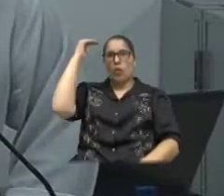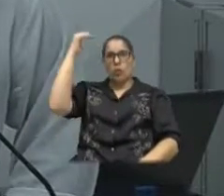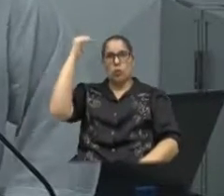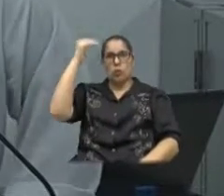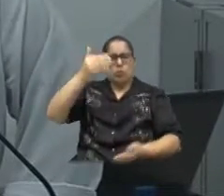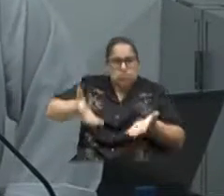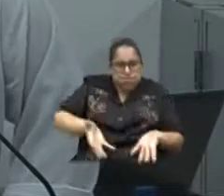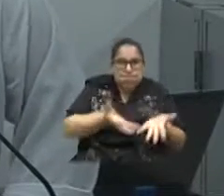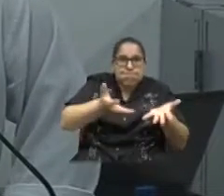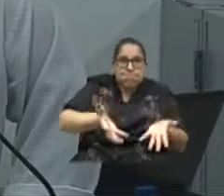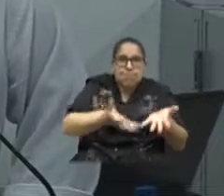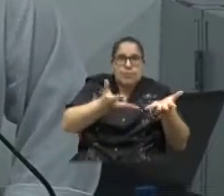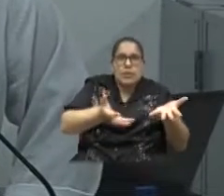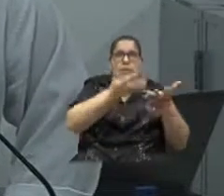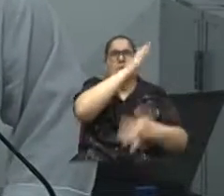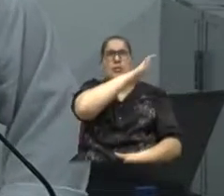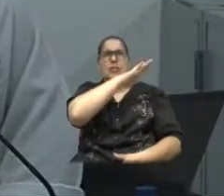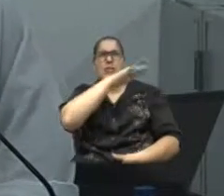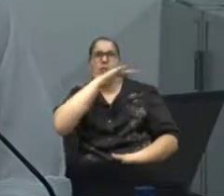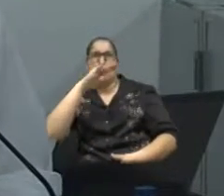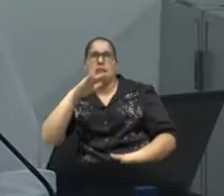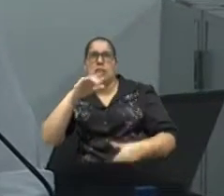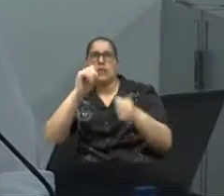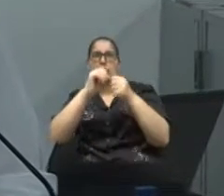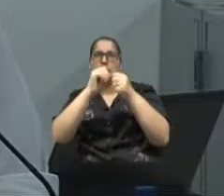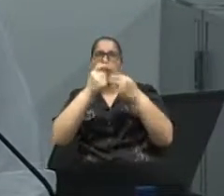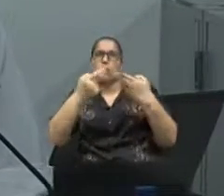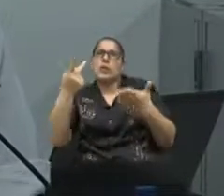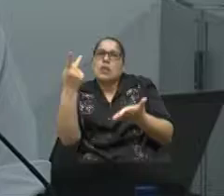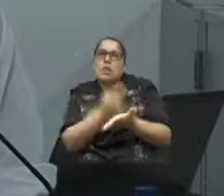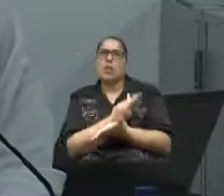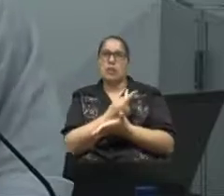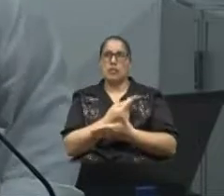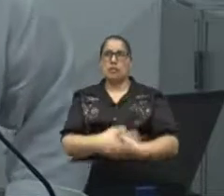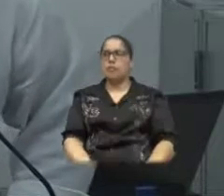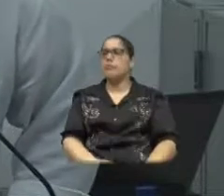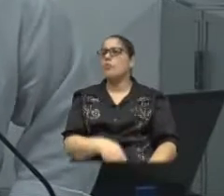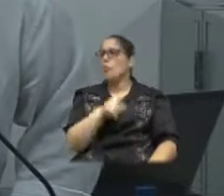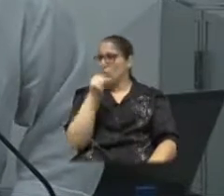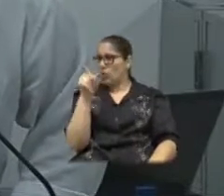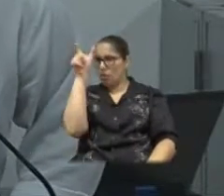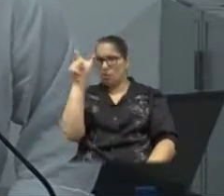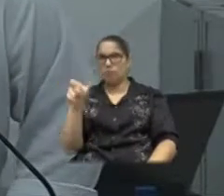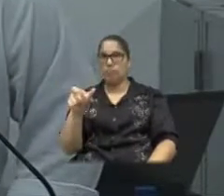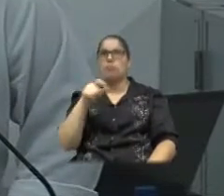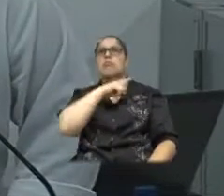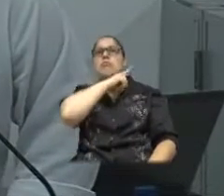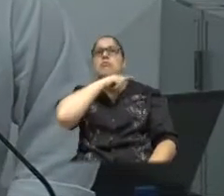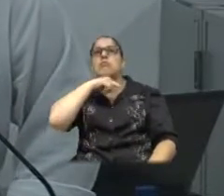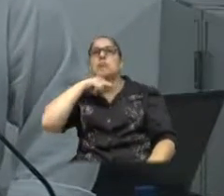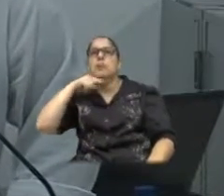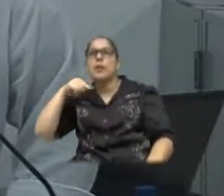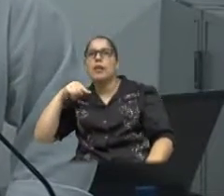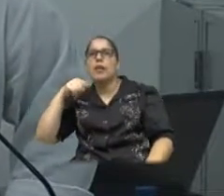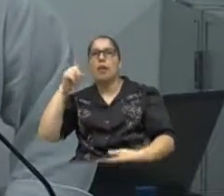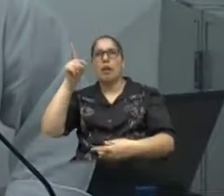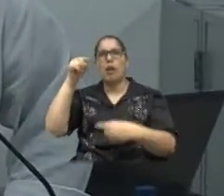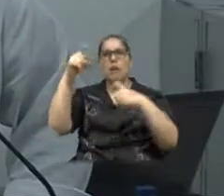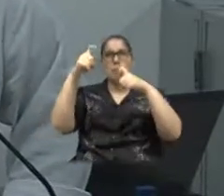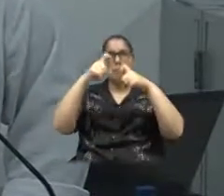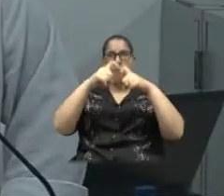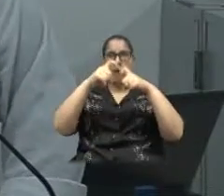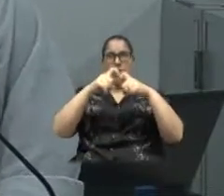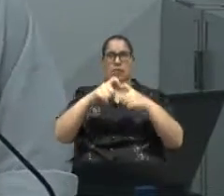doentes mentais. E eu posso dizer isso, doutora Mayra, a senhora que é médica, doutor Marcelo, amparado pelo CID. O CID-10 diz que é